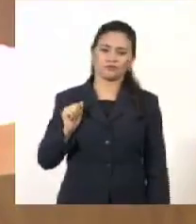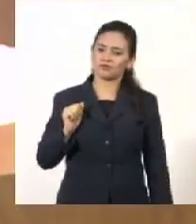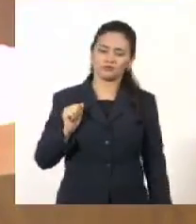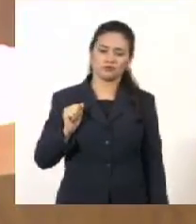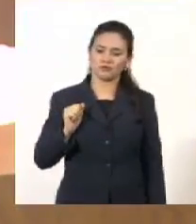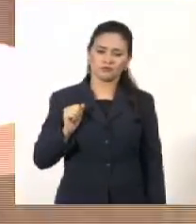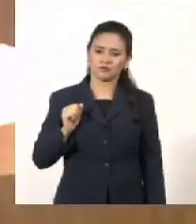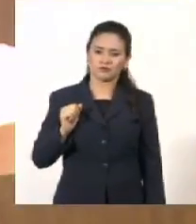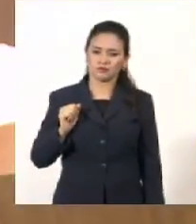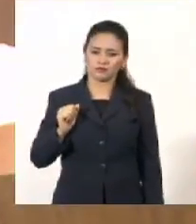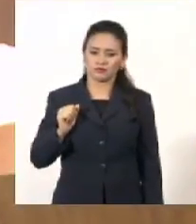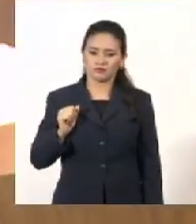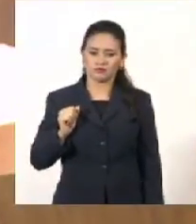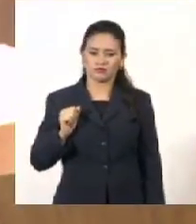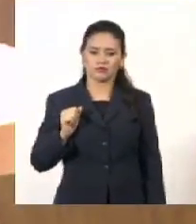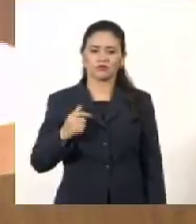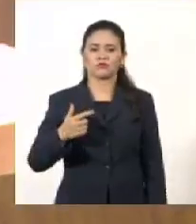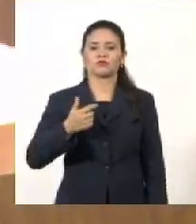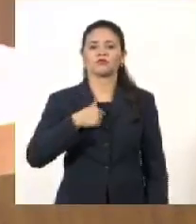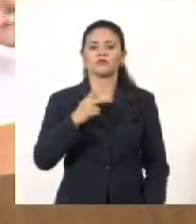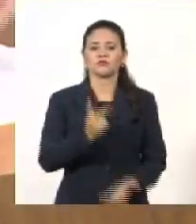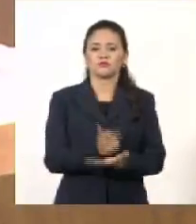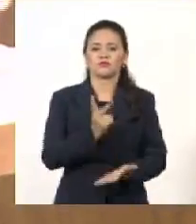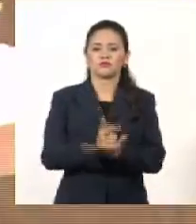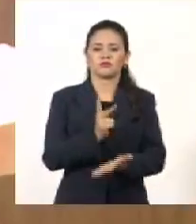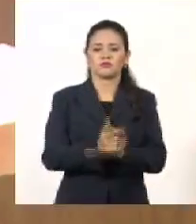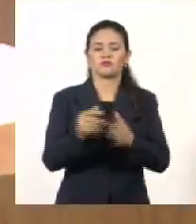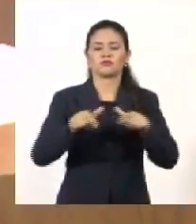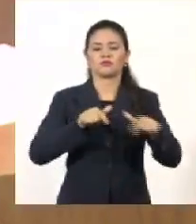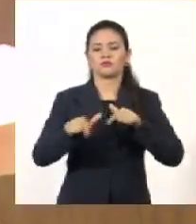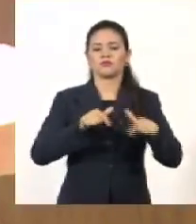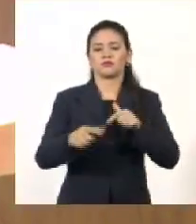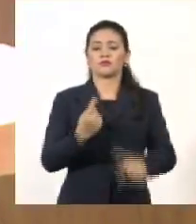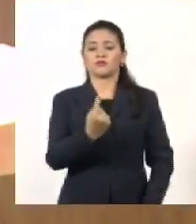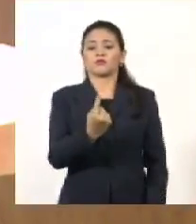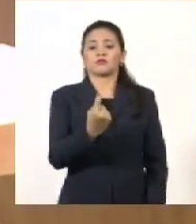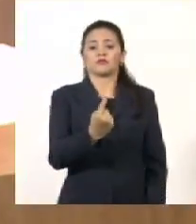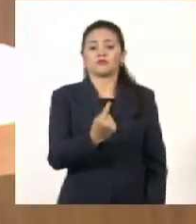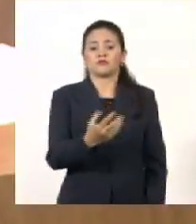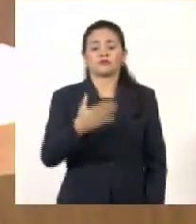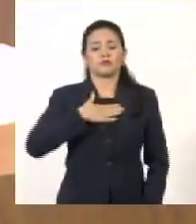ajudar a minha cidade. Continuarei trabalhando sozinho